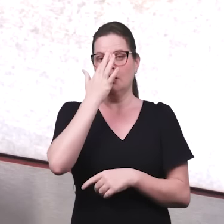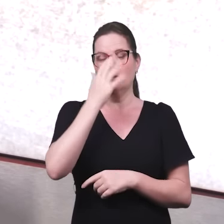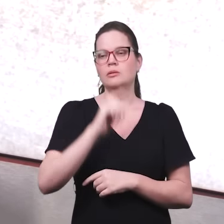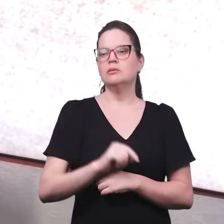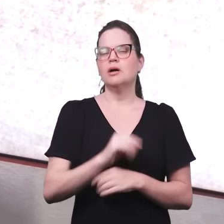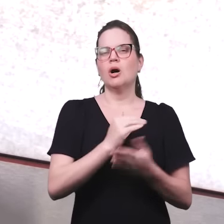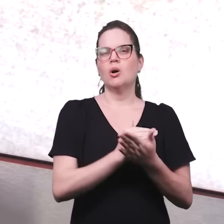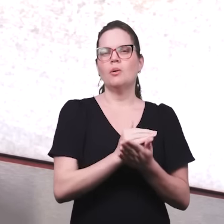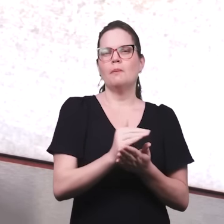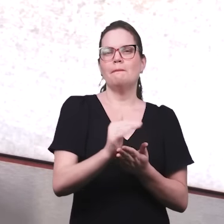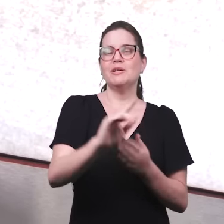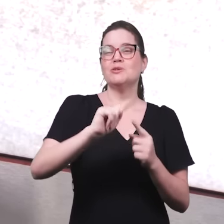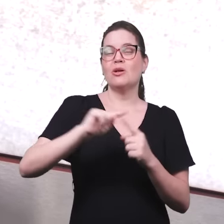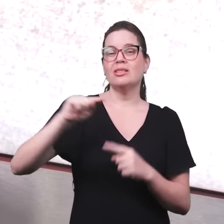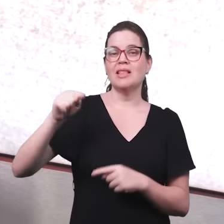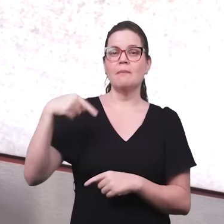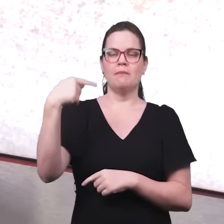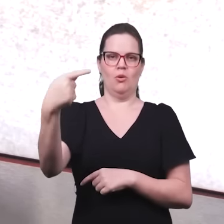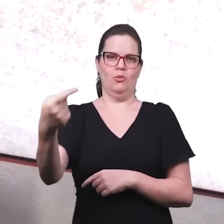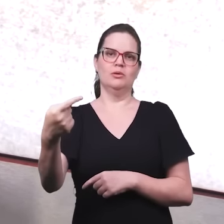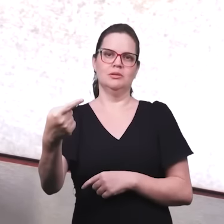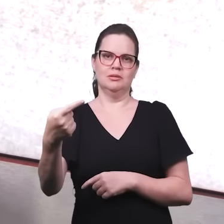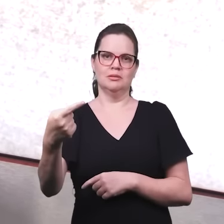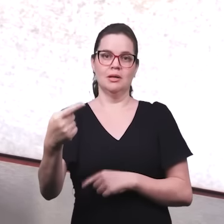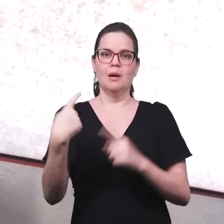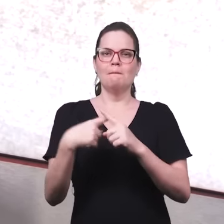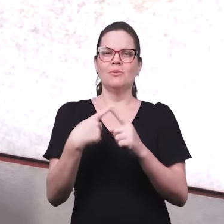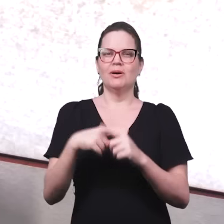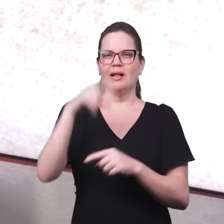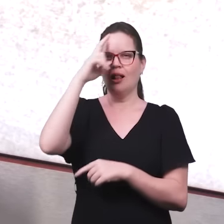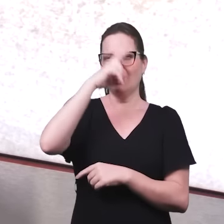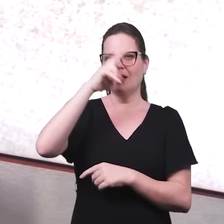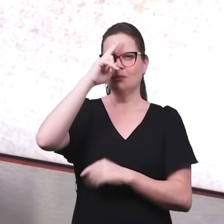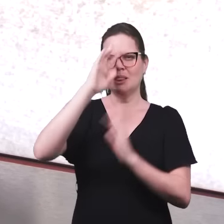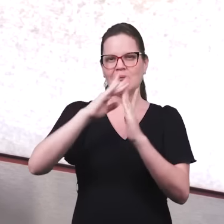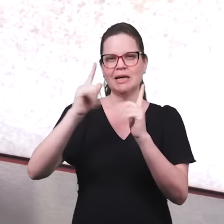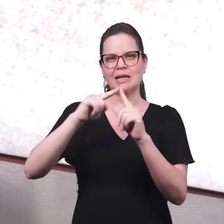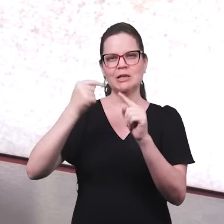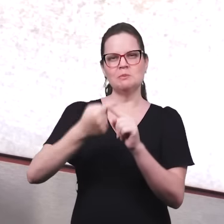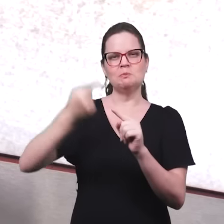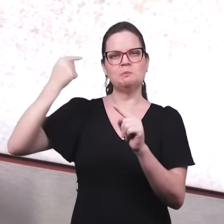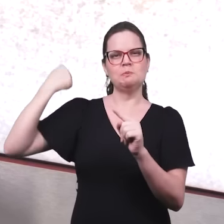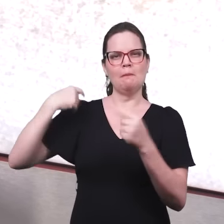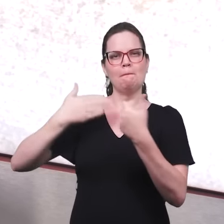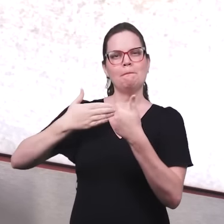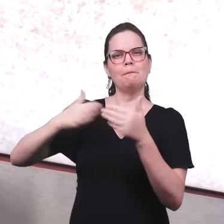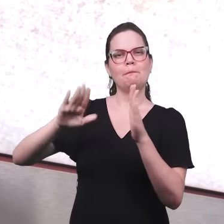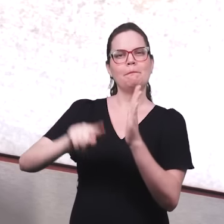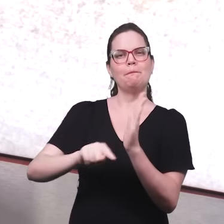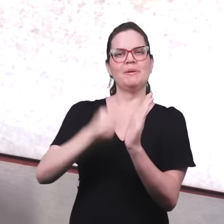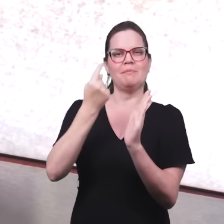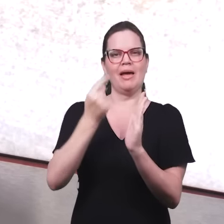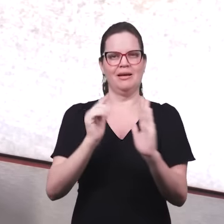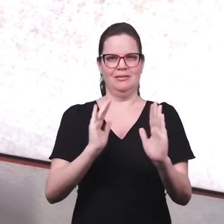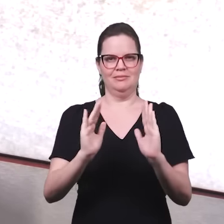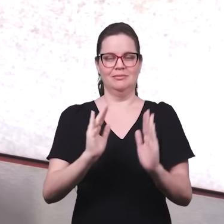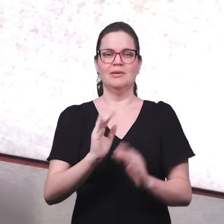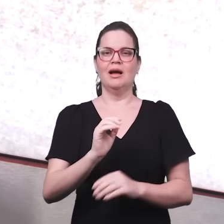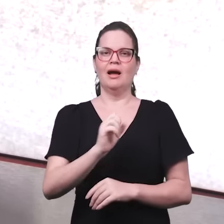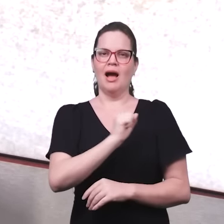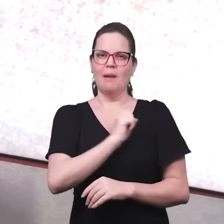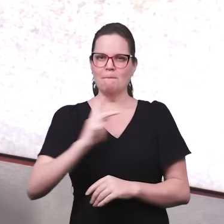passou a existir muito depois dos dias da igreja, isso já é aquela igreja do tempo dos